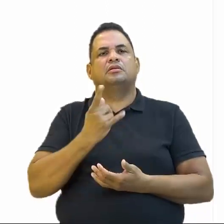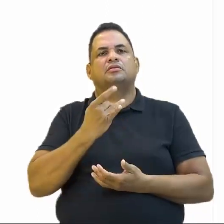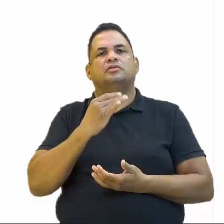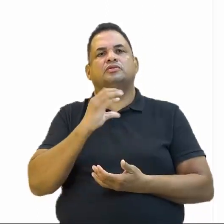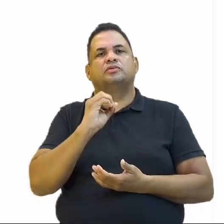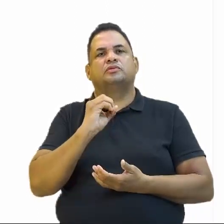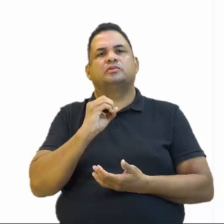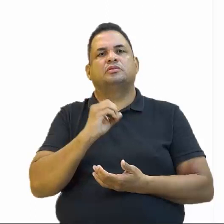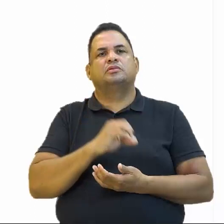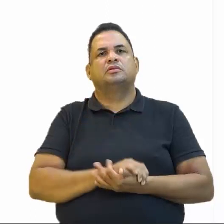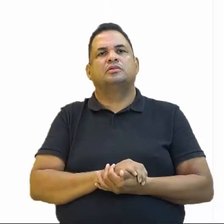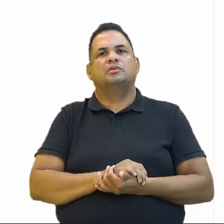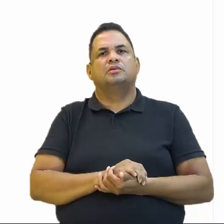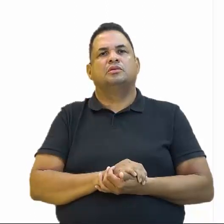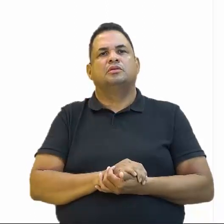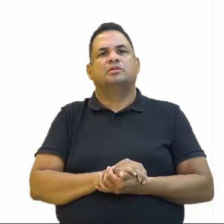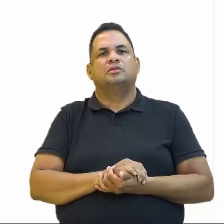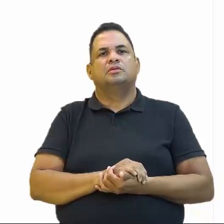H2O,